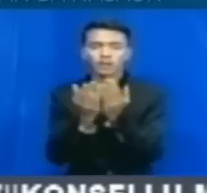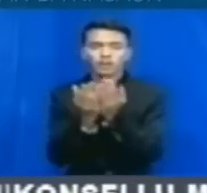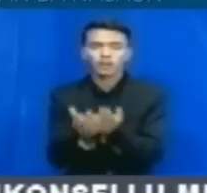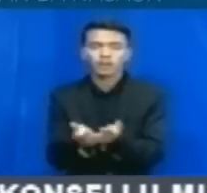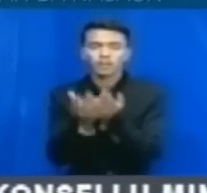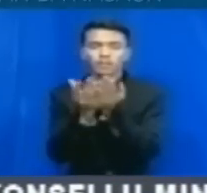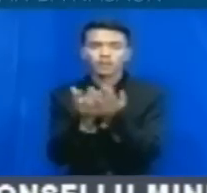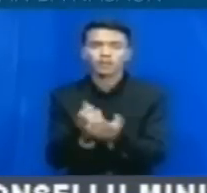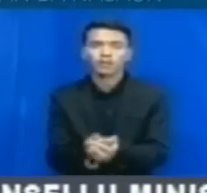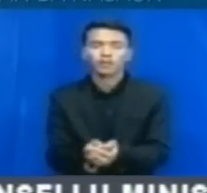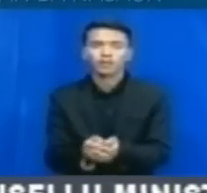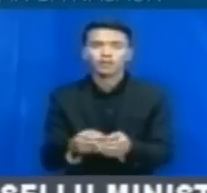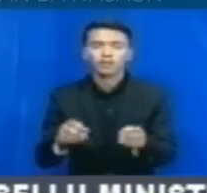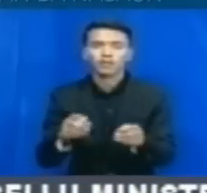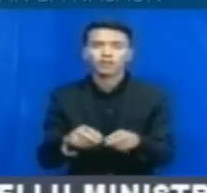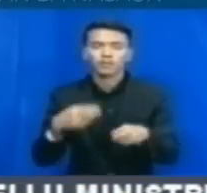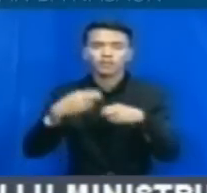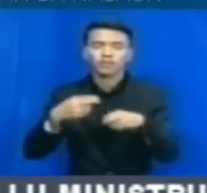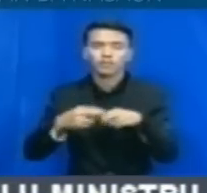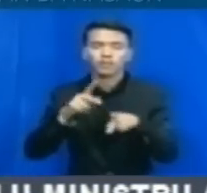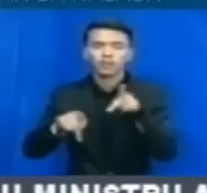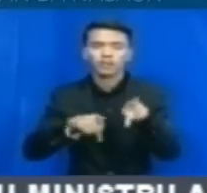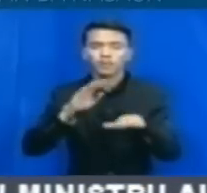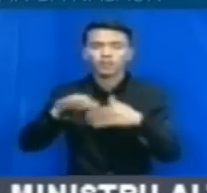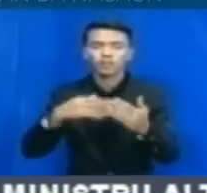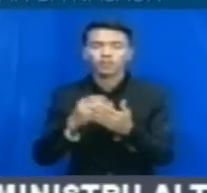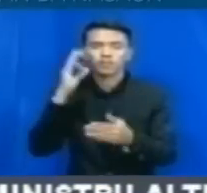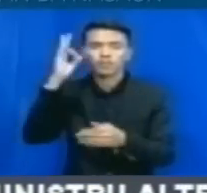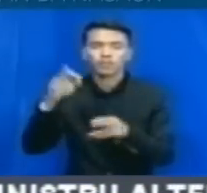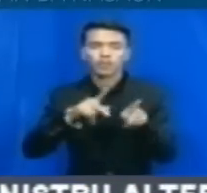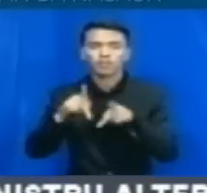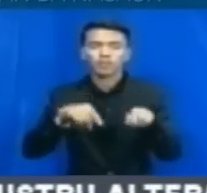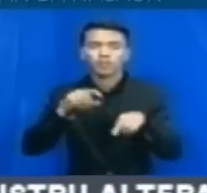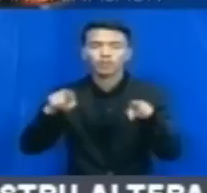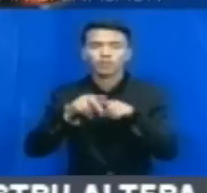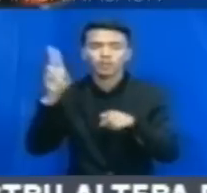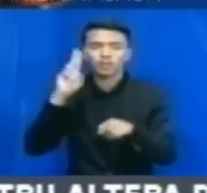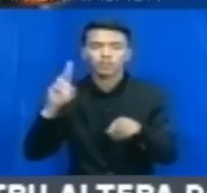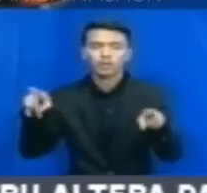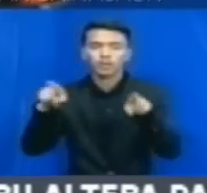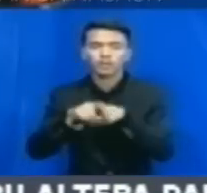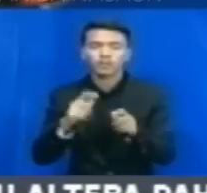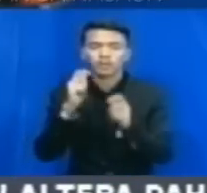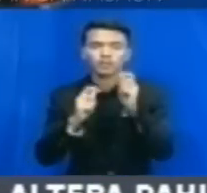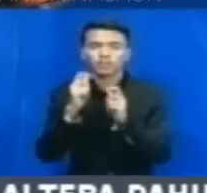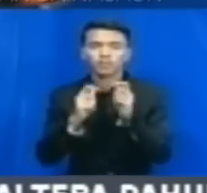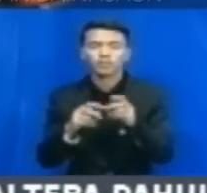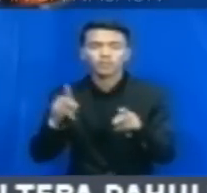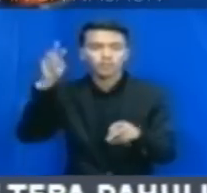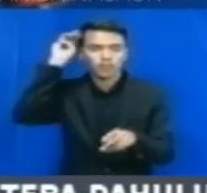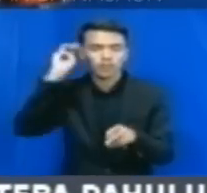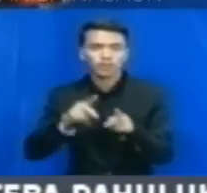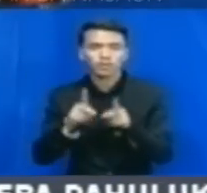antau significa bela afeta fila falo futuro mai em hotu bela cara comete na fatina anessa mas ide nela culpa ba tribunal ba defensor ba ministro público